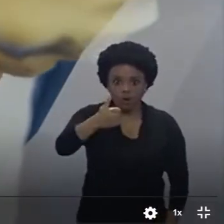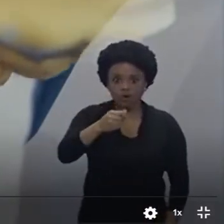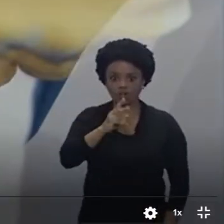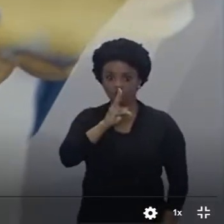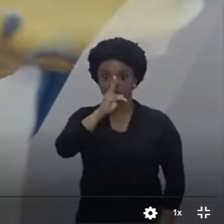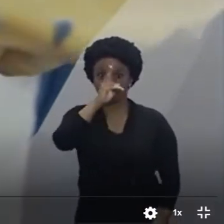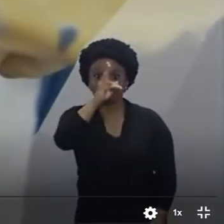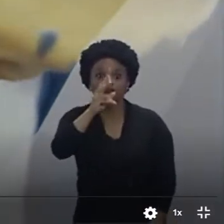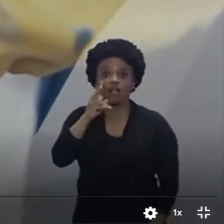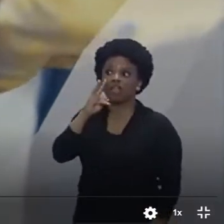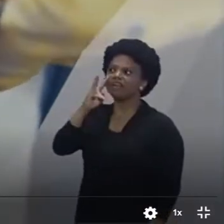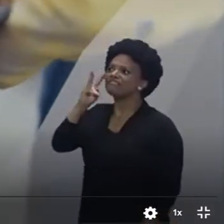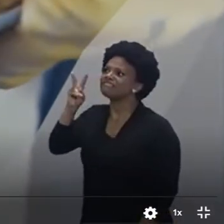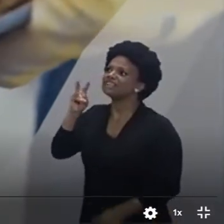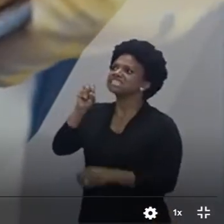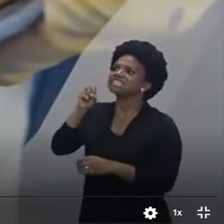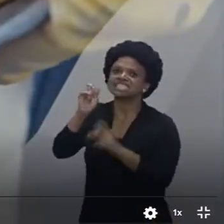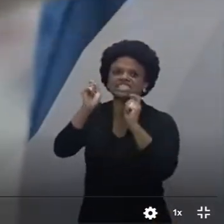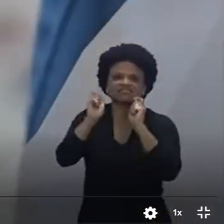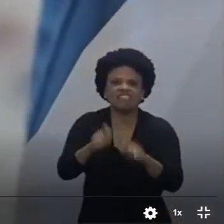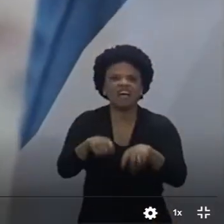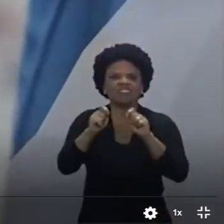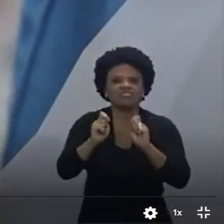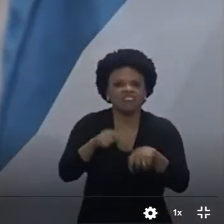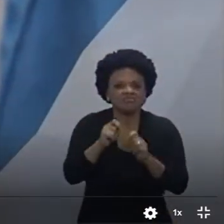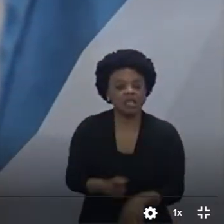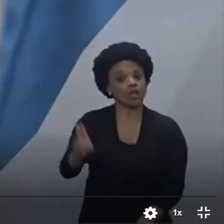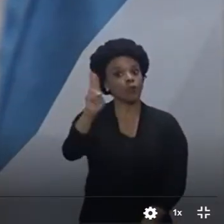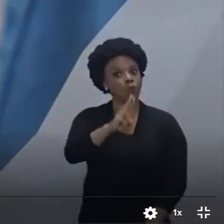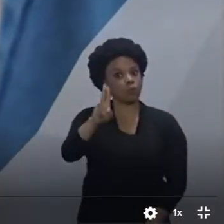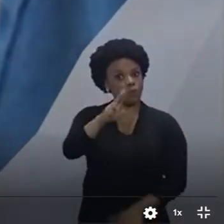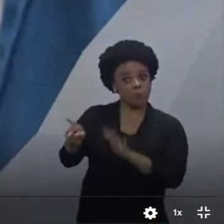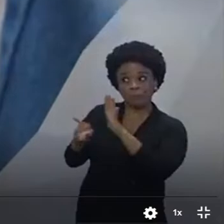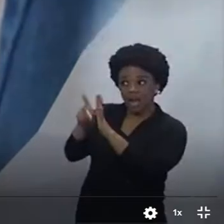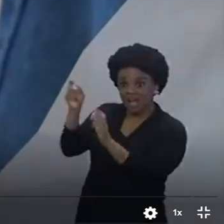de traço do concreto precisa estar adequado para esse tipo de